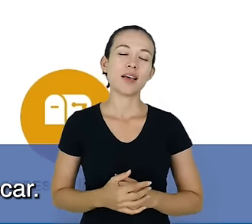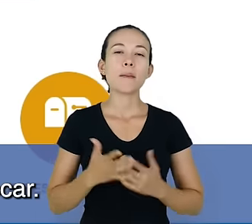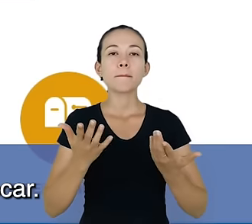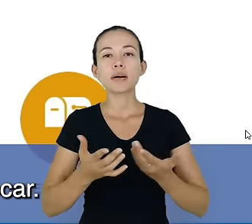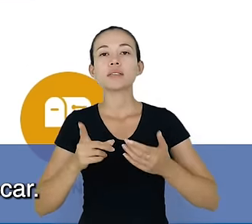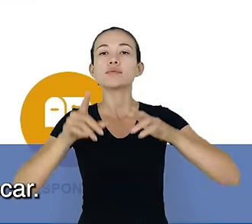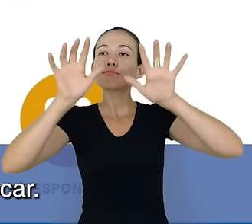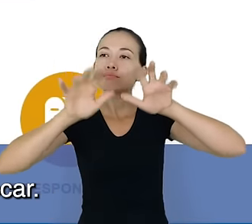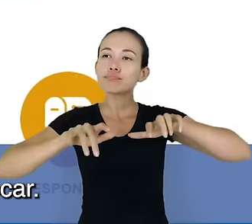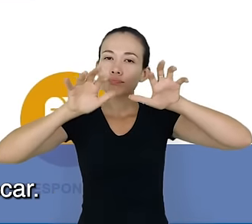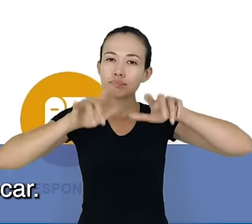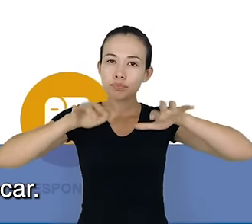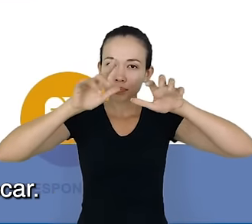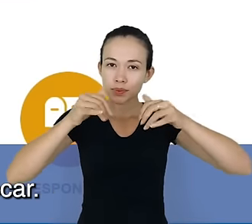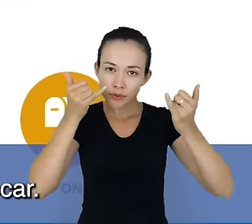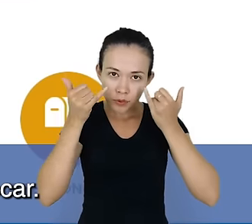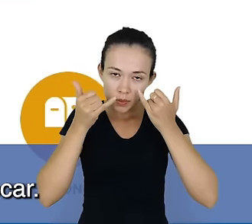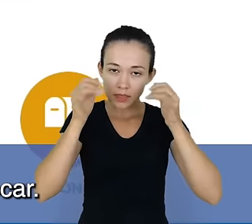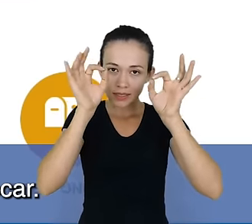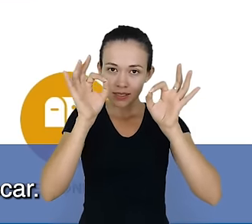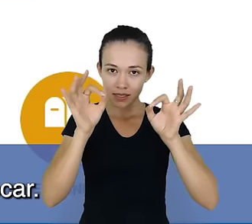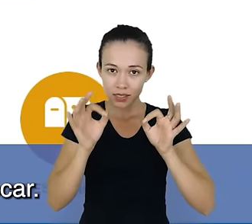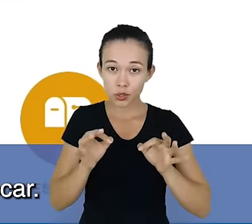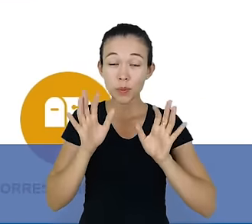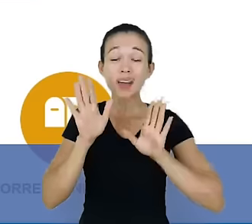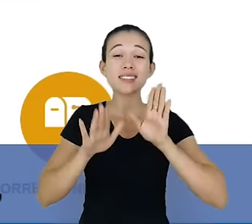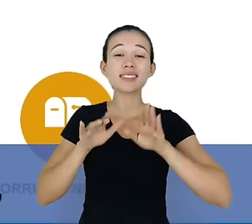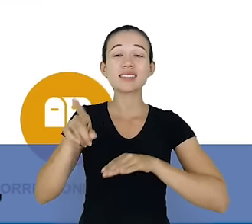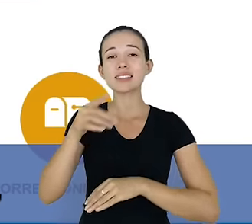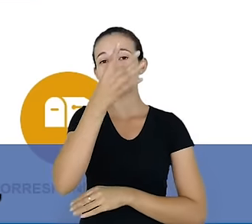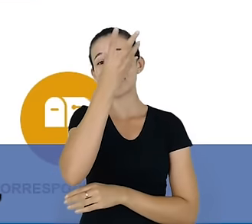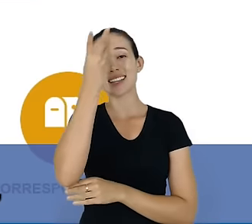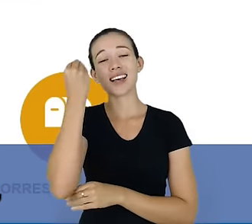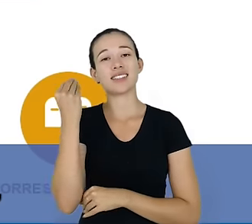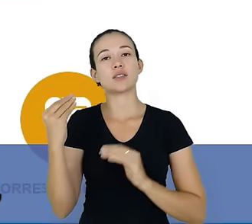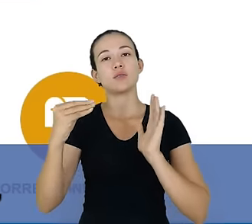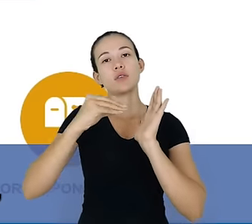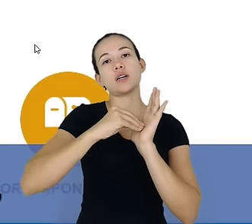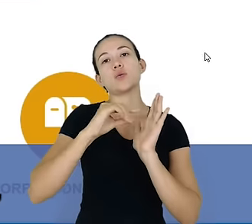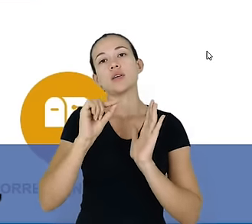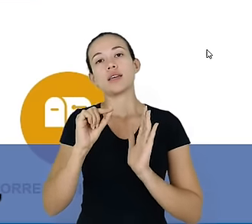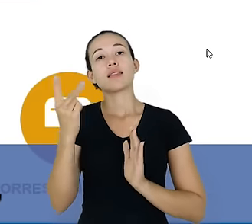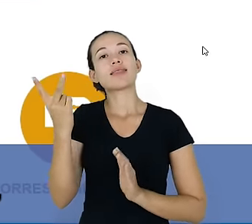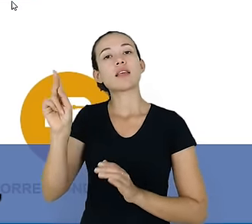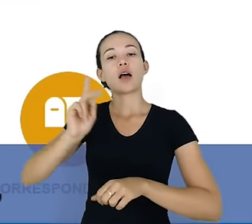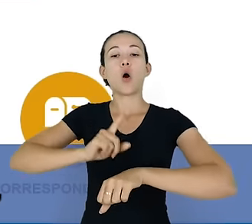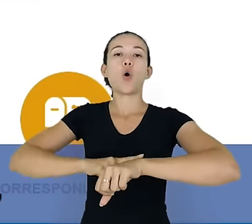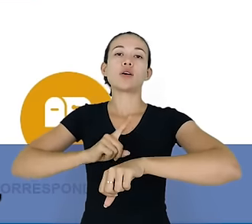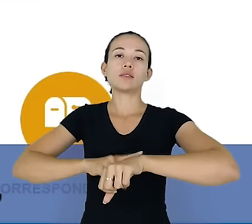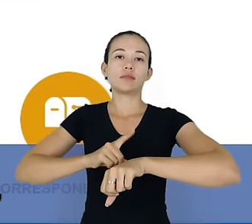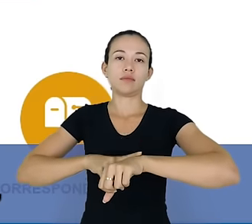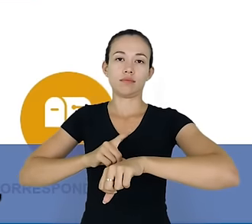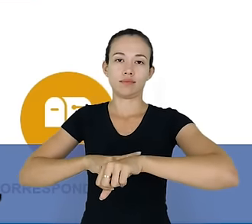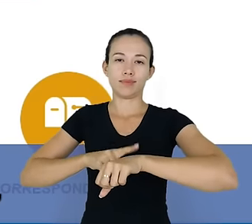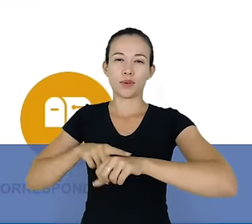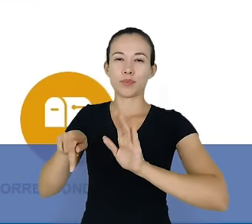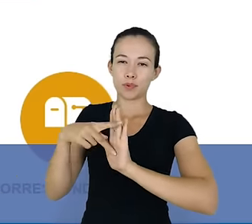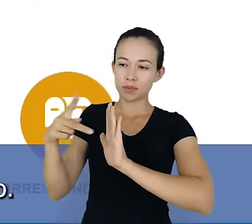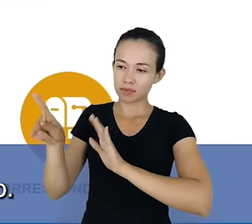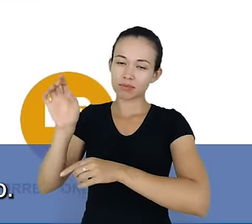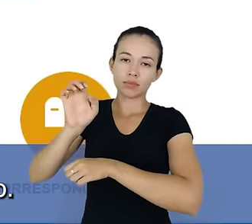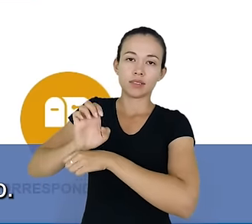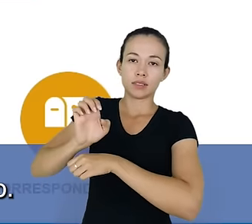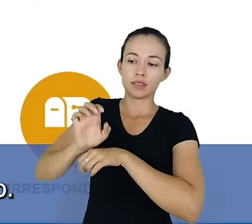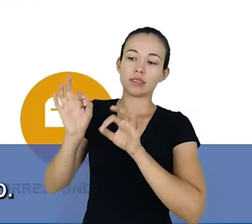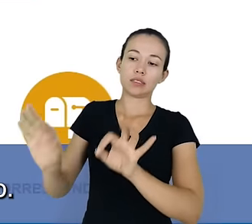eh Às vezes a pessoa se esquece de colocar é importante você colocar o fuso horário correto mas